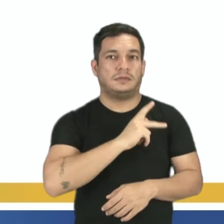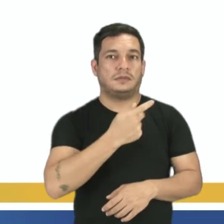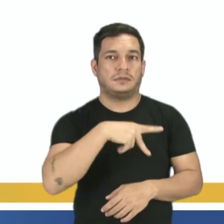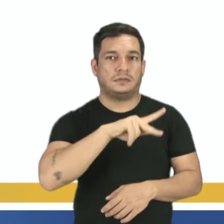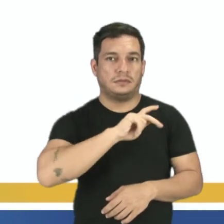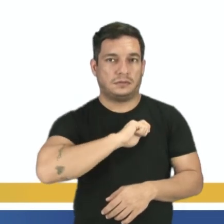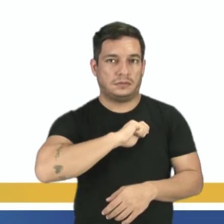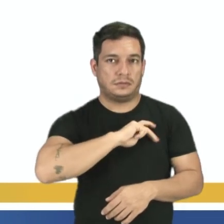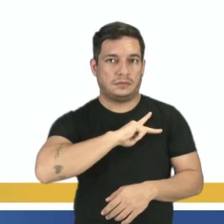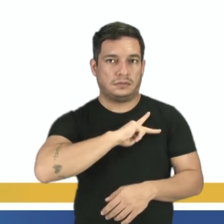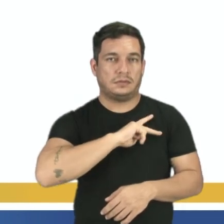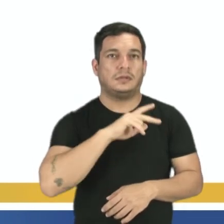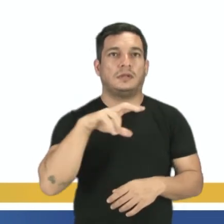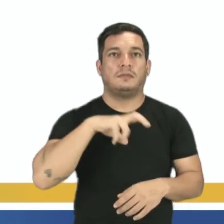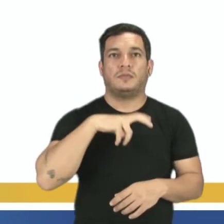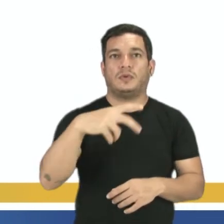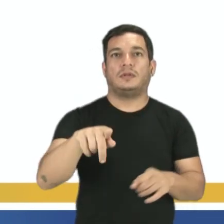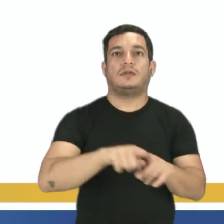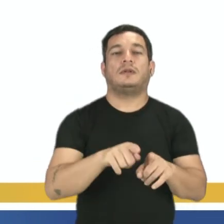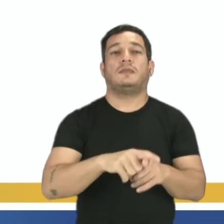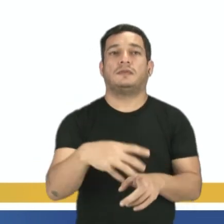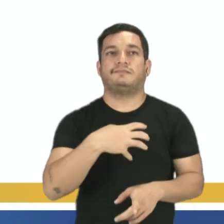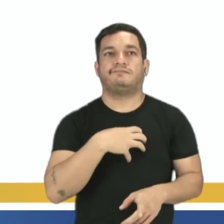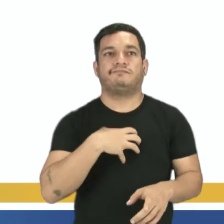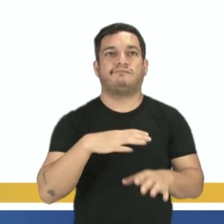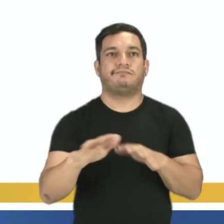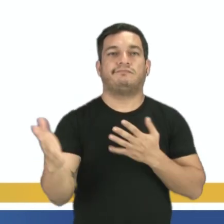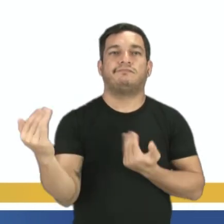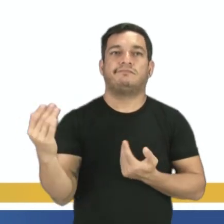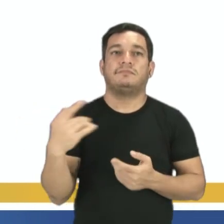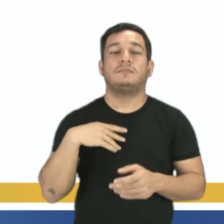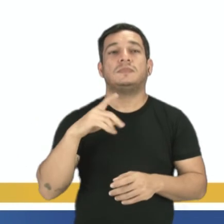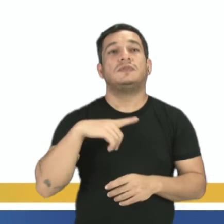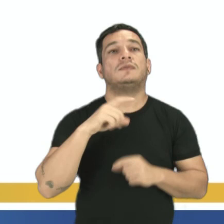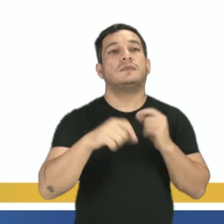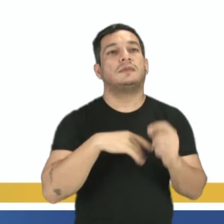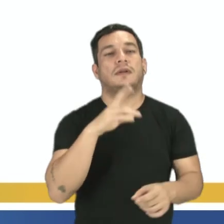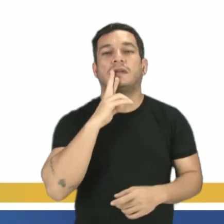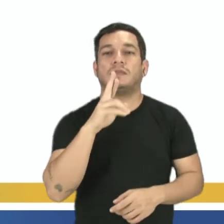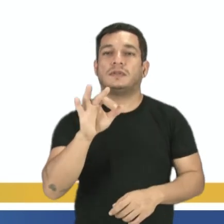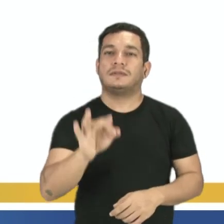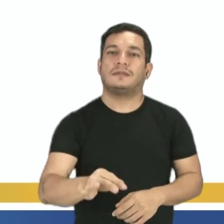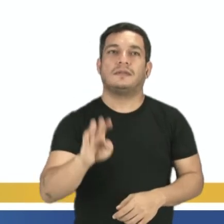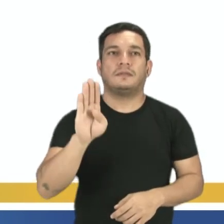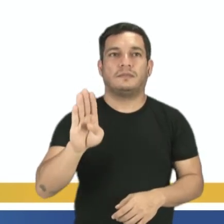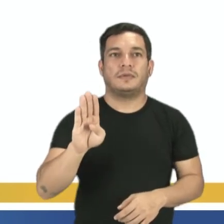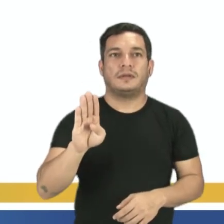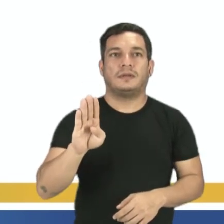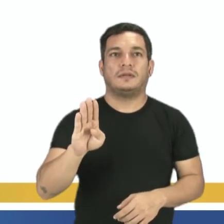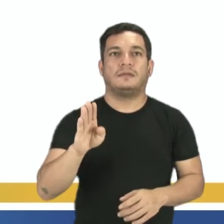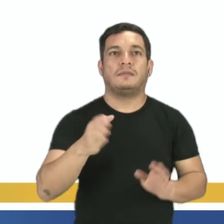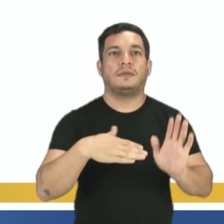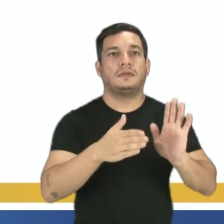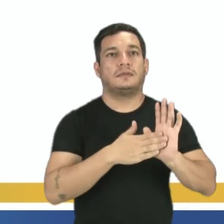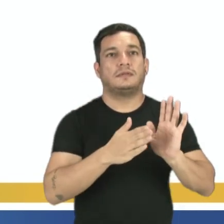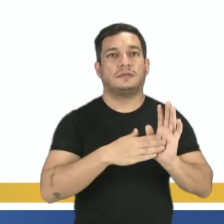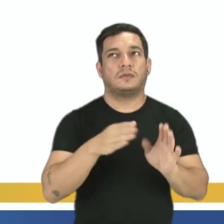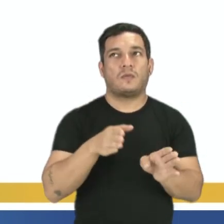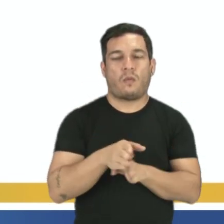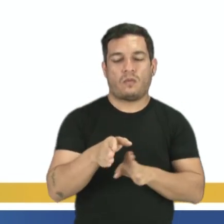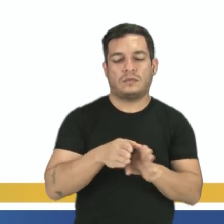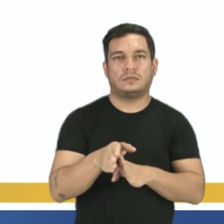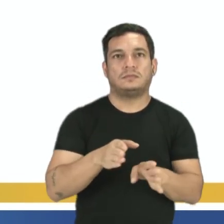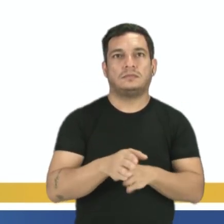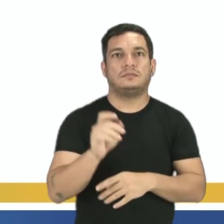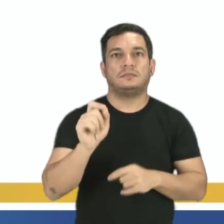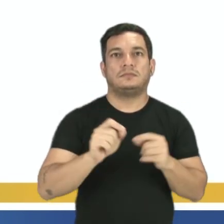A atuação destes movimentos juvenis caracterizou-se, aí nós temos a questão certa, pela